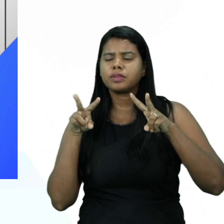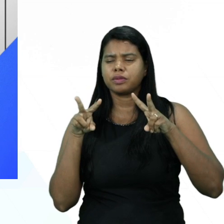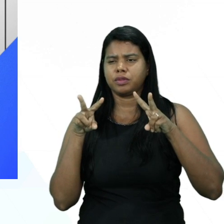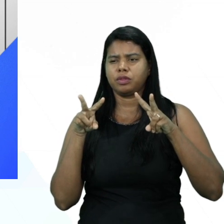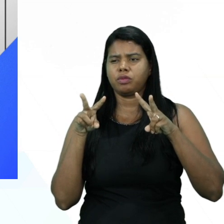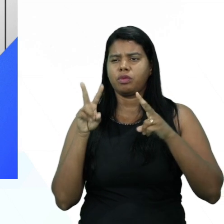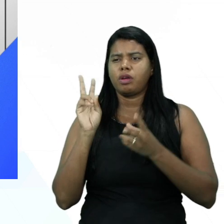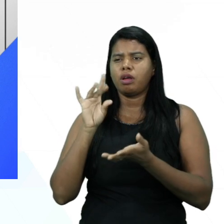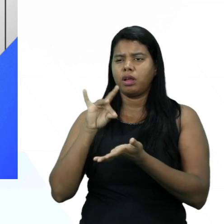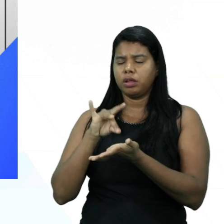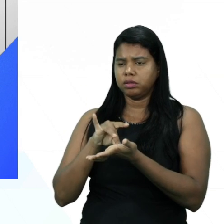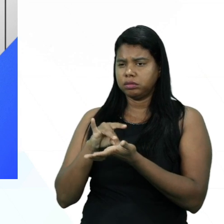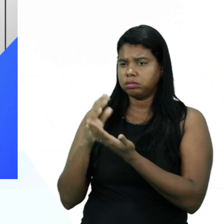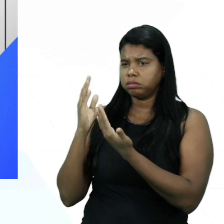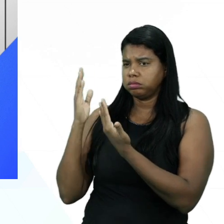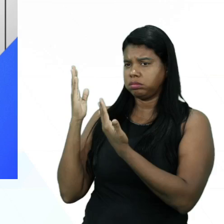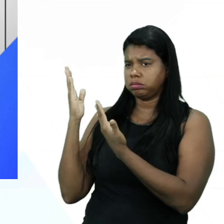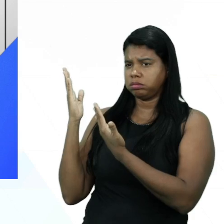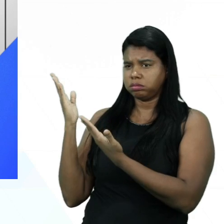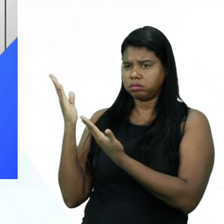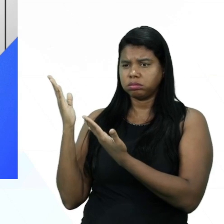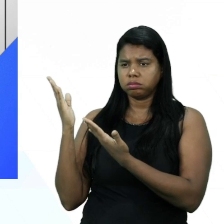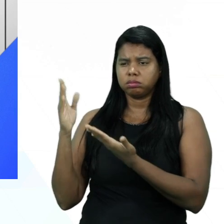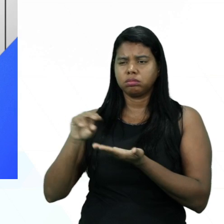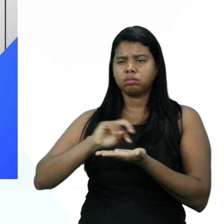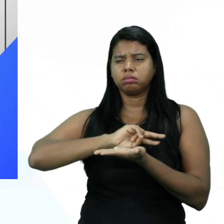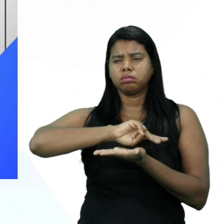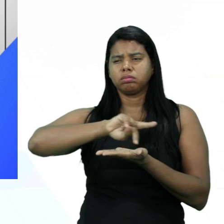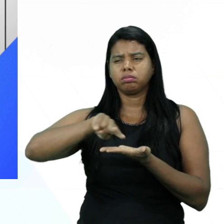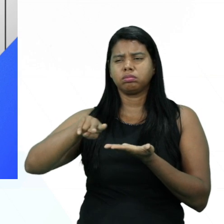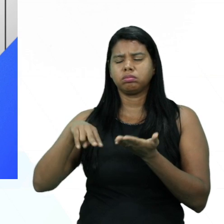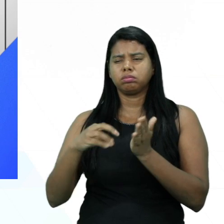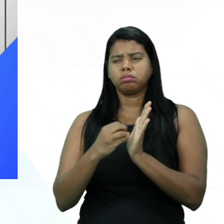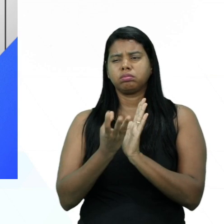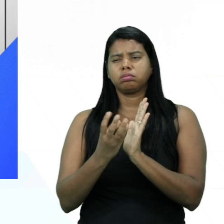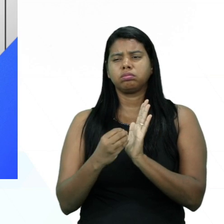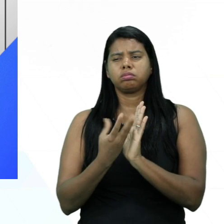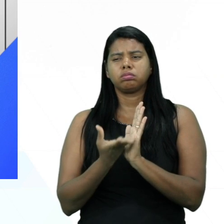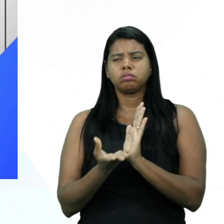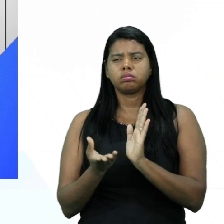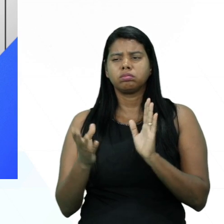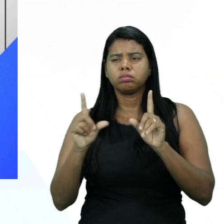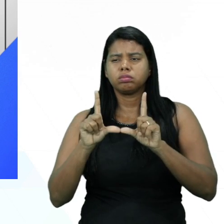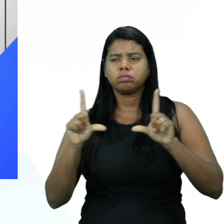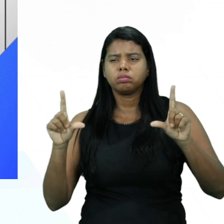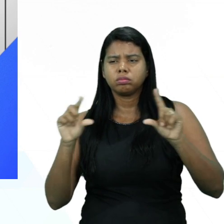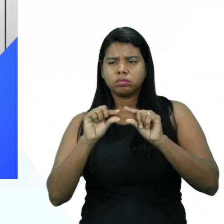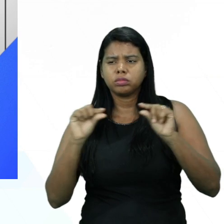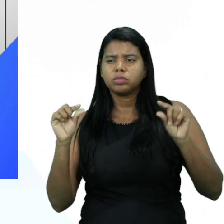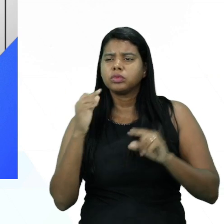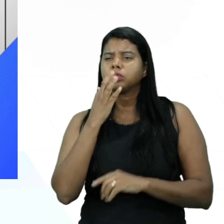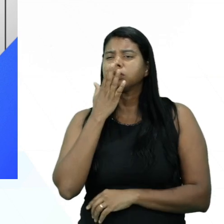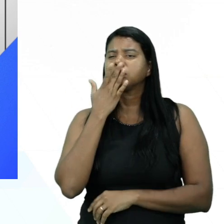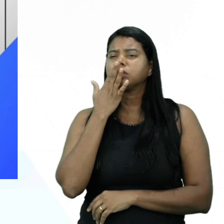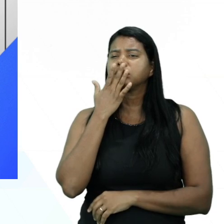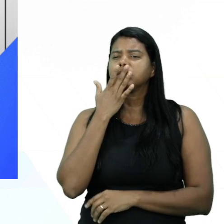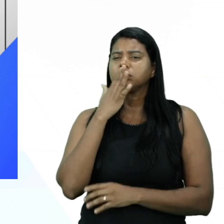peso visual vai ser determinado por vários fatores: tamanho, cor, textura e contraste.